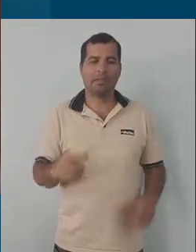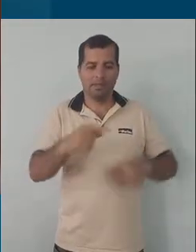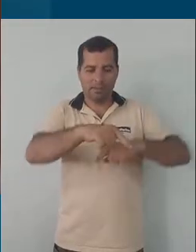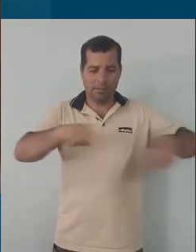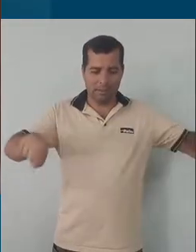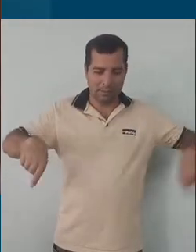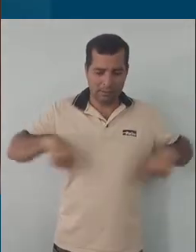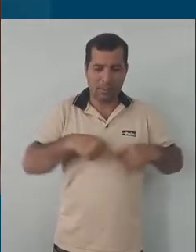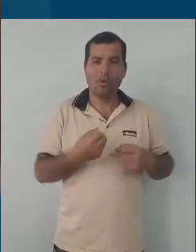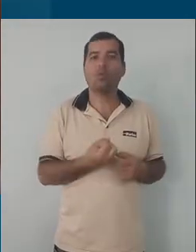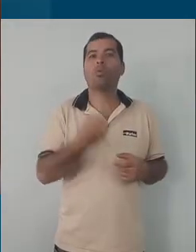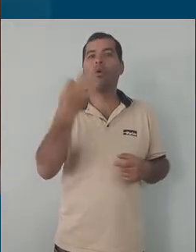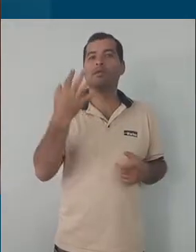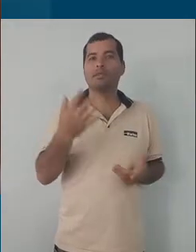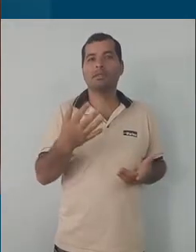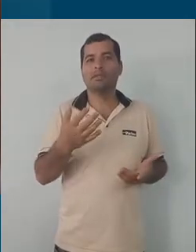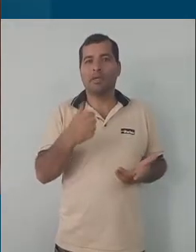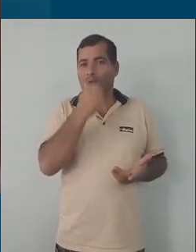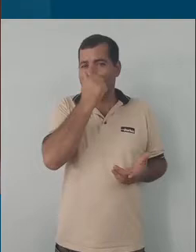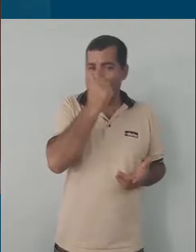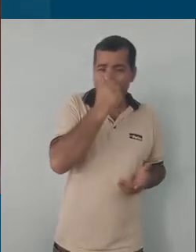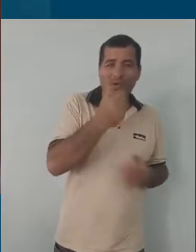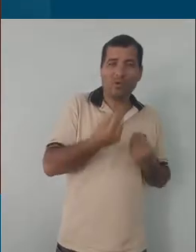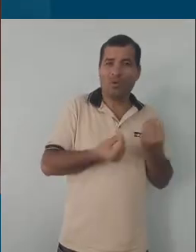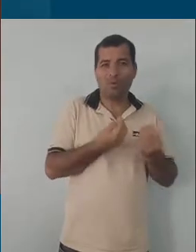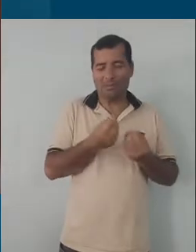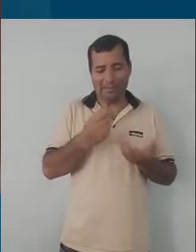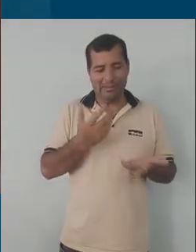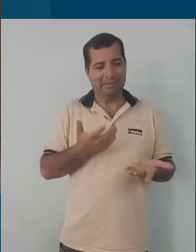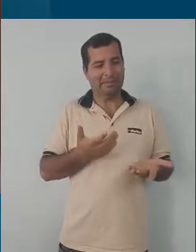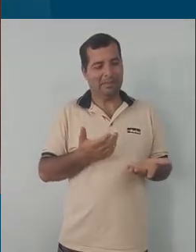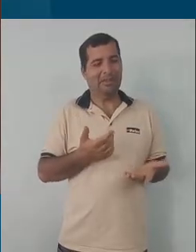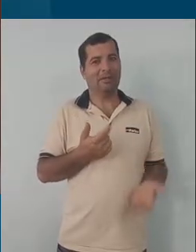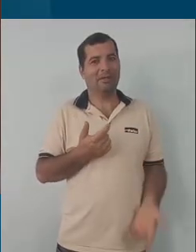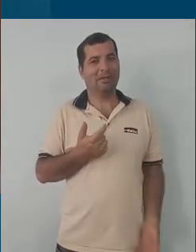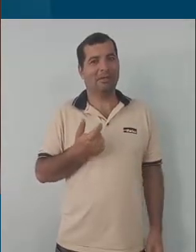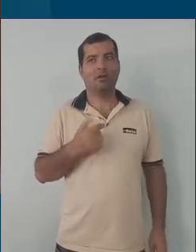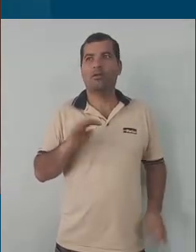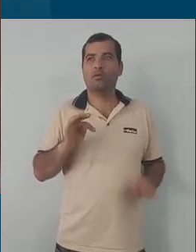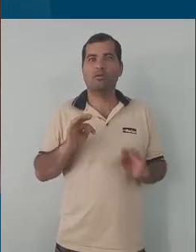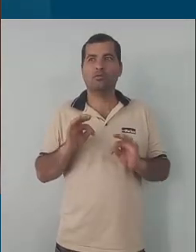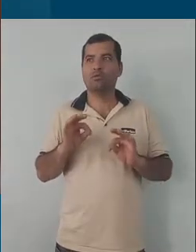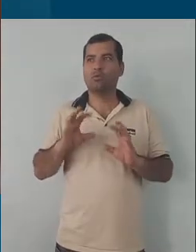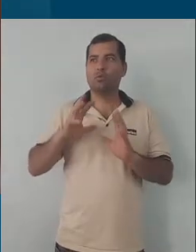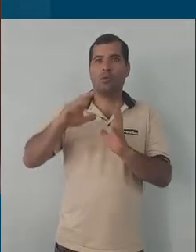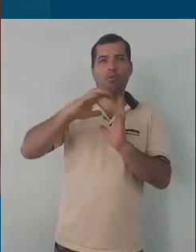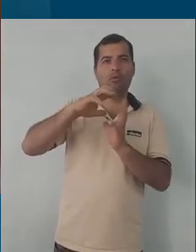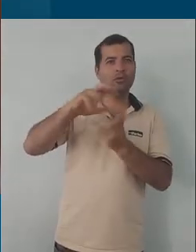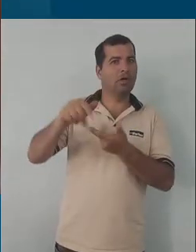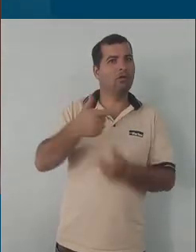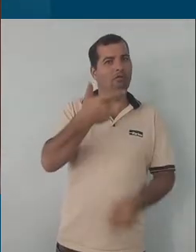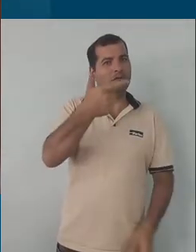número de crianças em sala é o seguinte, internacionalmente é